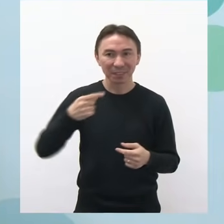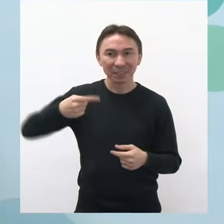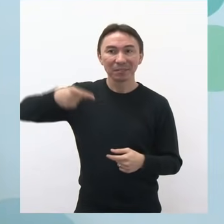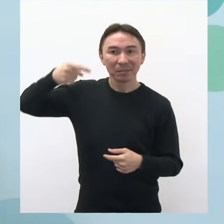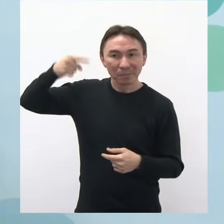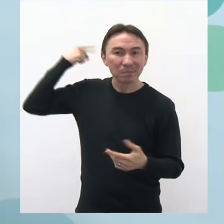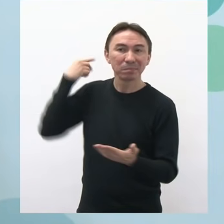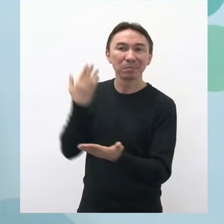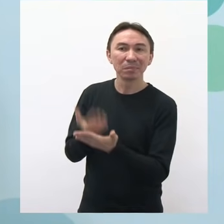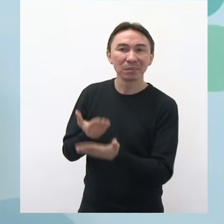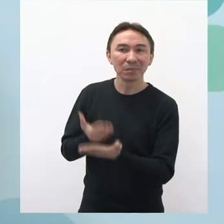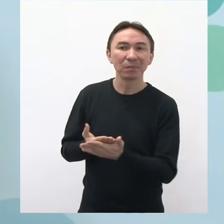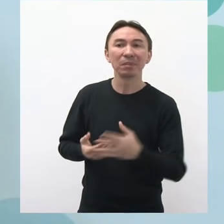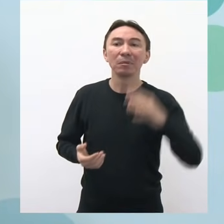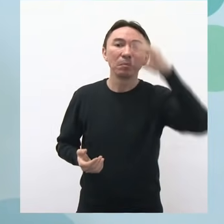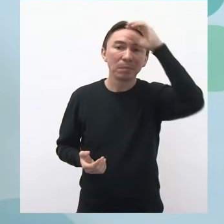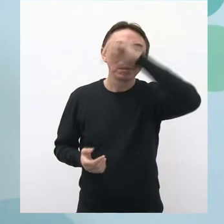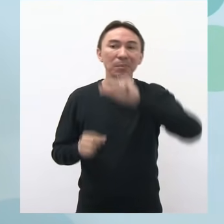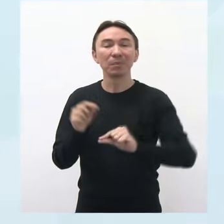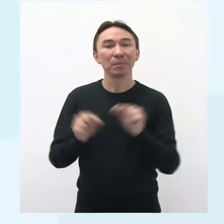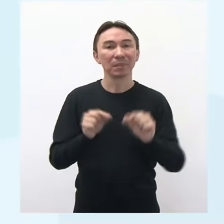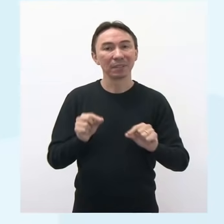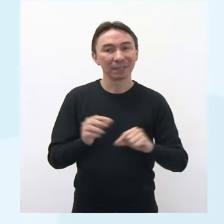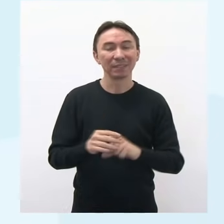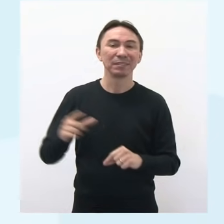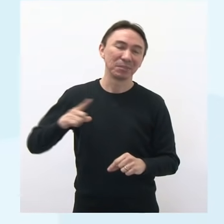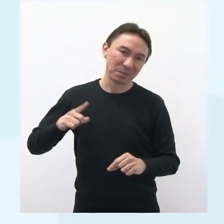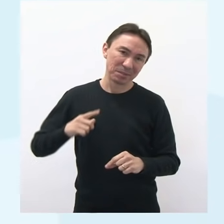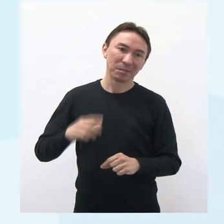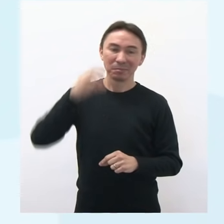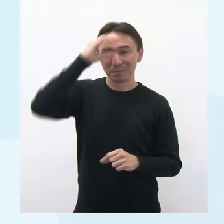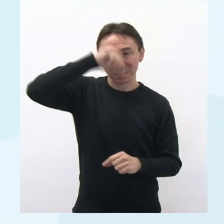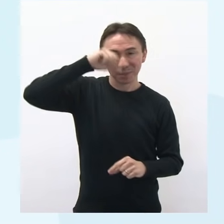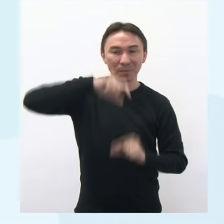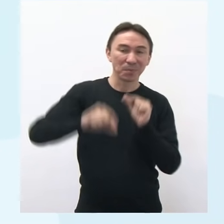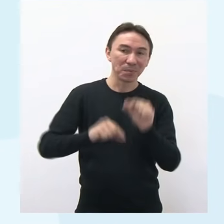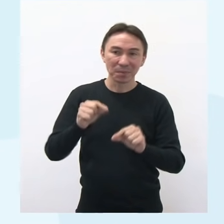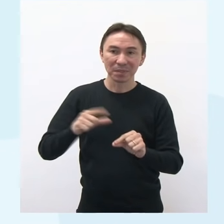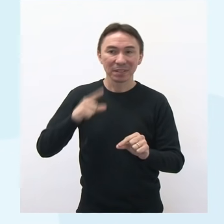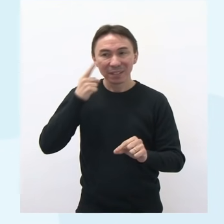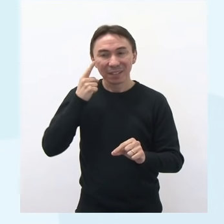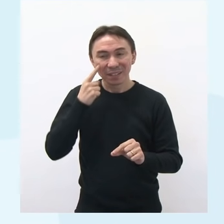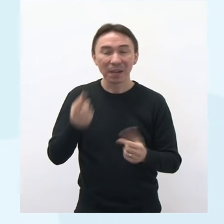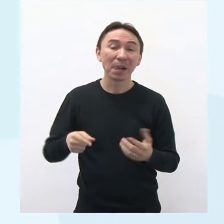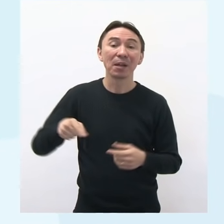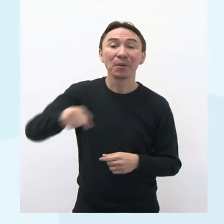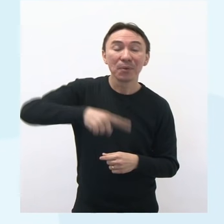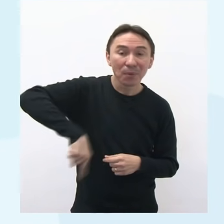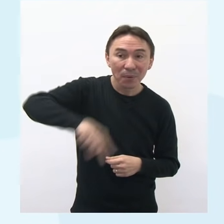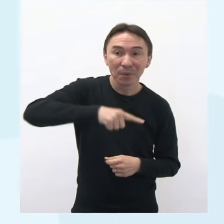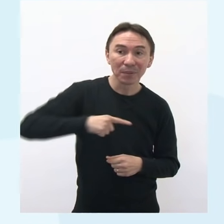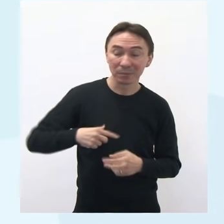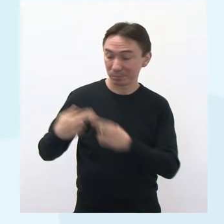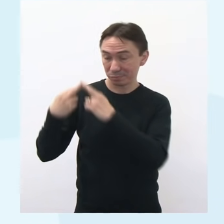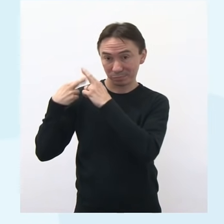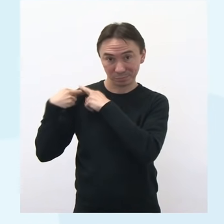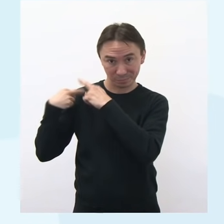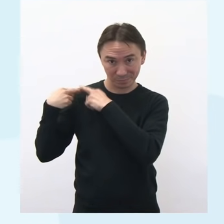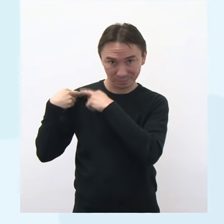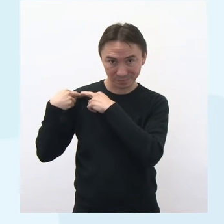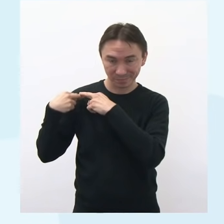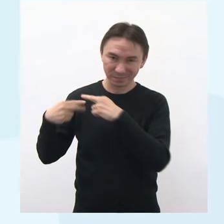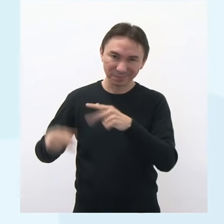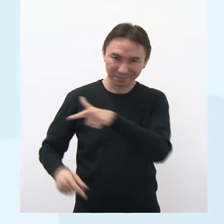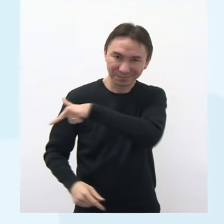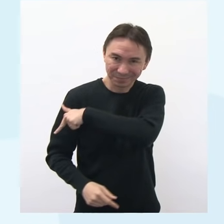anterior. Em nossa última aula, nós refletimos sobre a criação de um plano de ação e o nosso papel como estudantes aí do sétimo